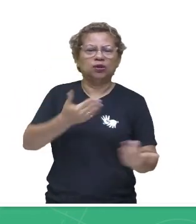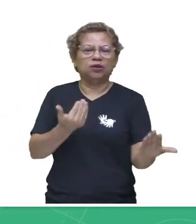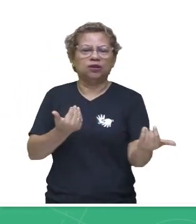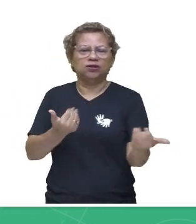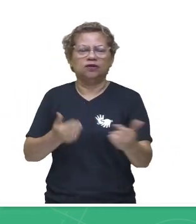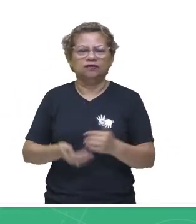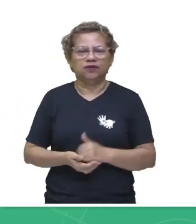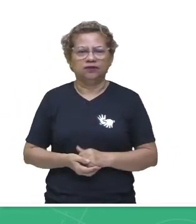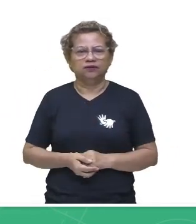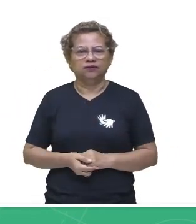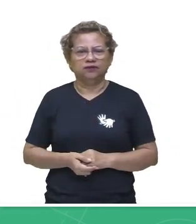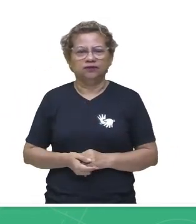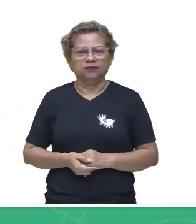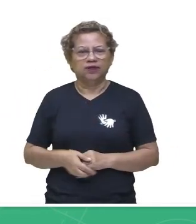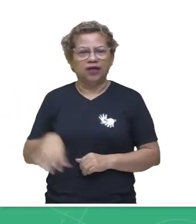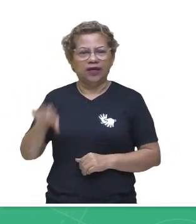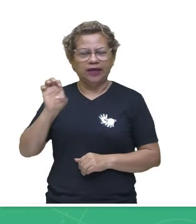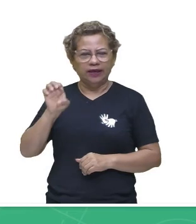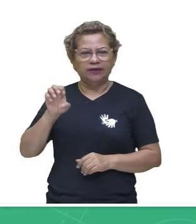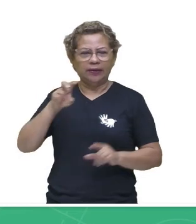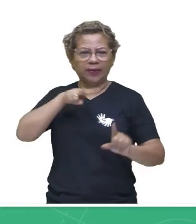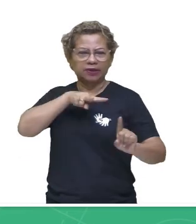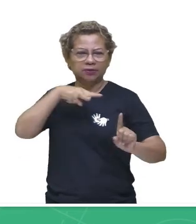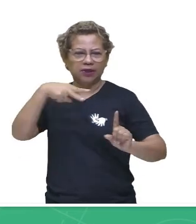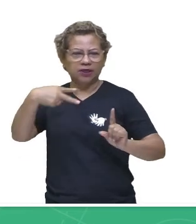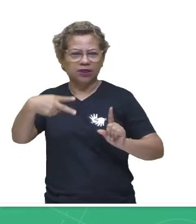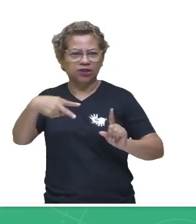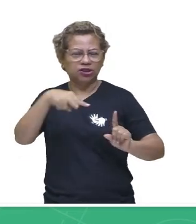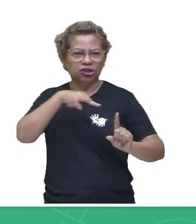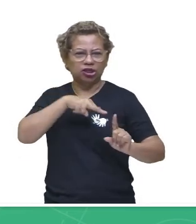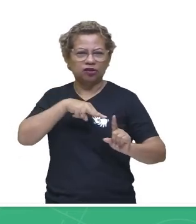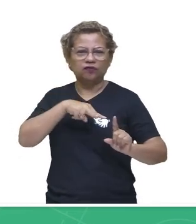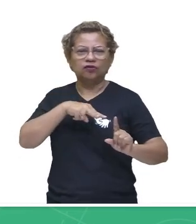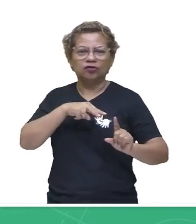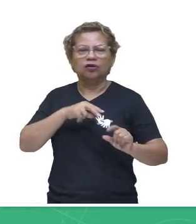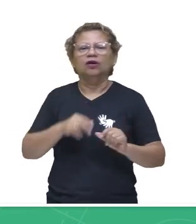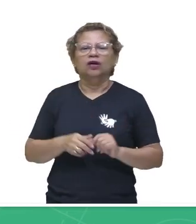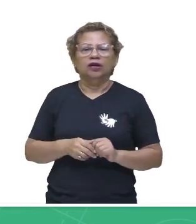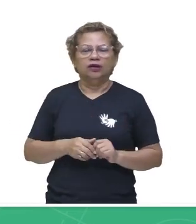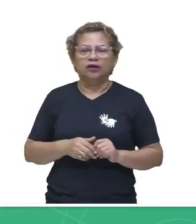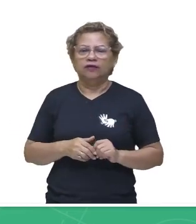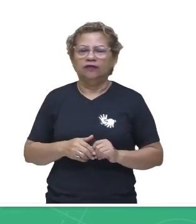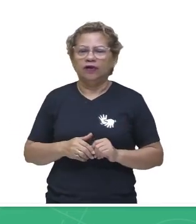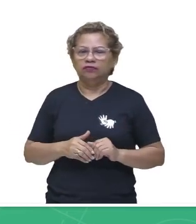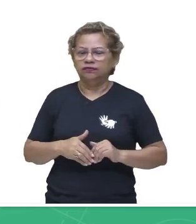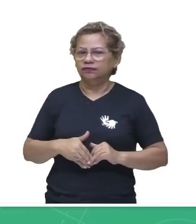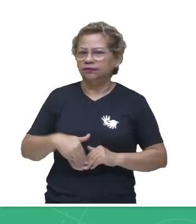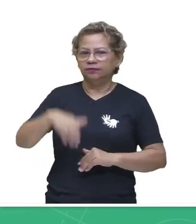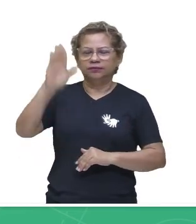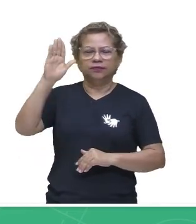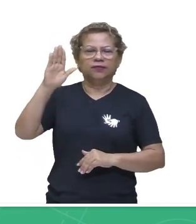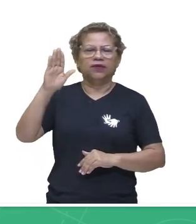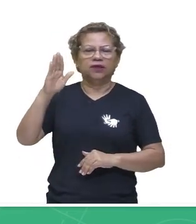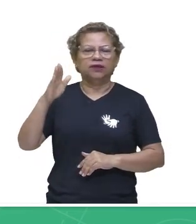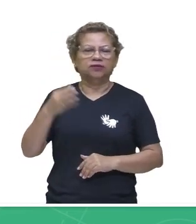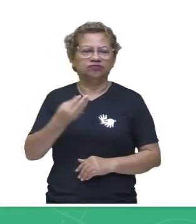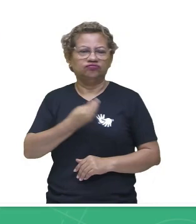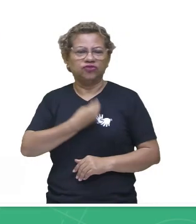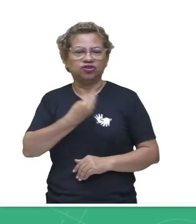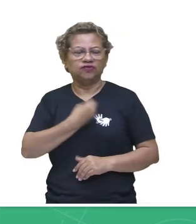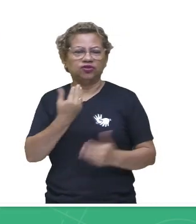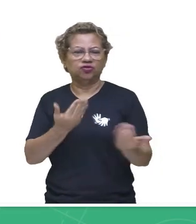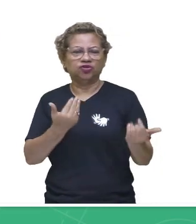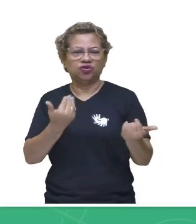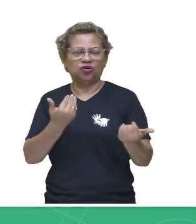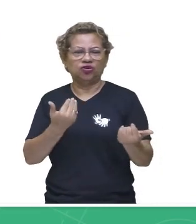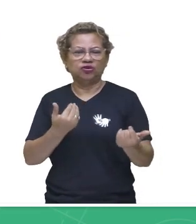jovens. E letra E, perspectiva crescente da média de vida dos jovens para